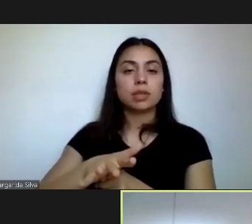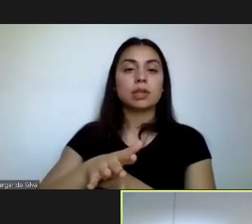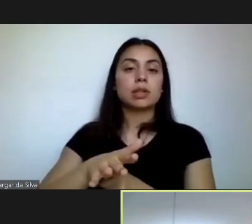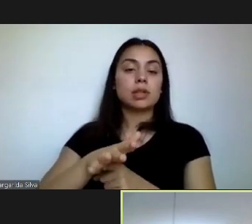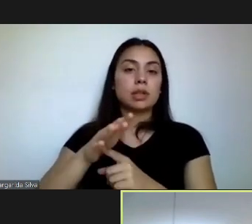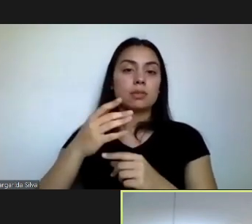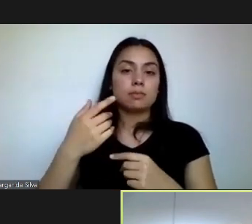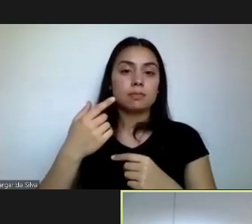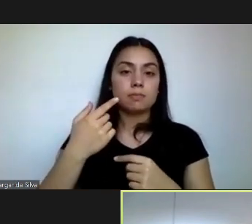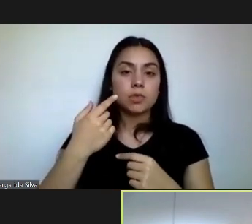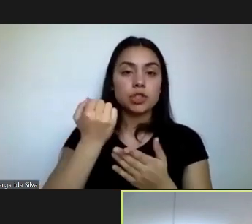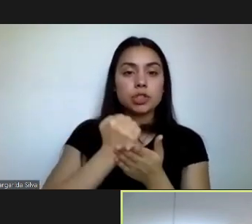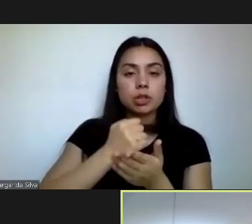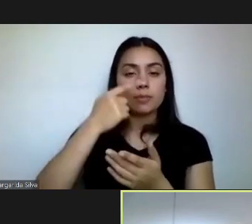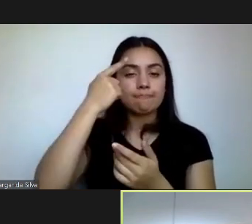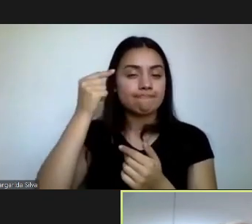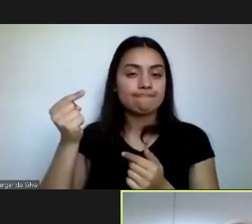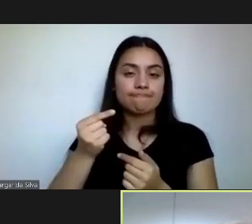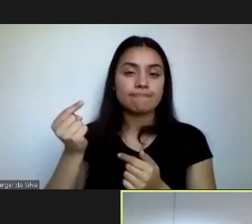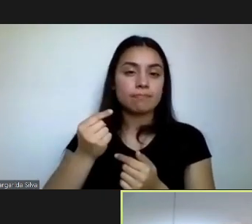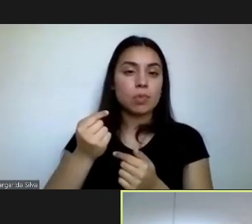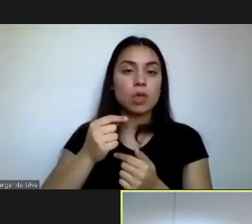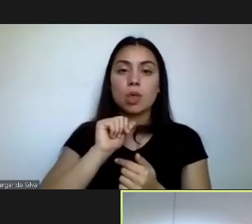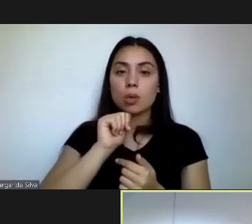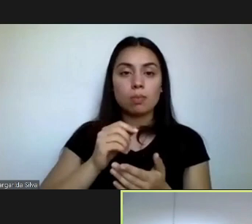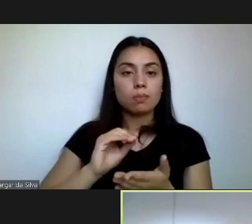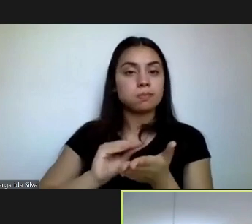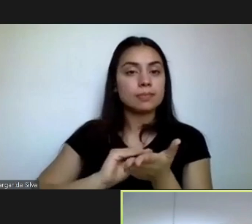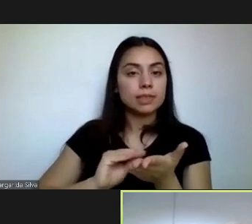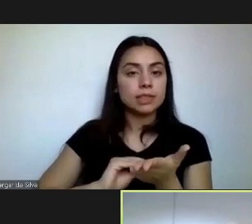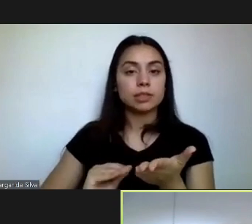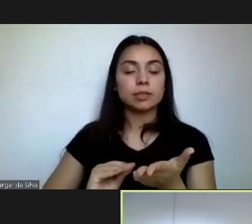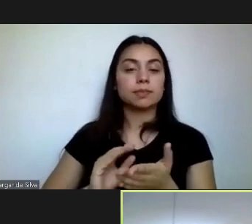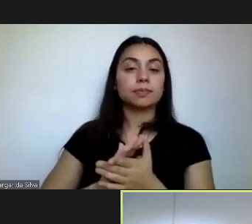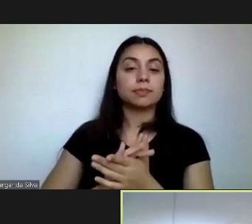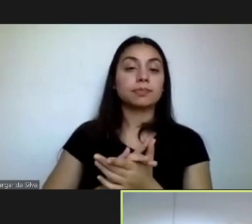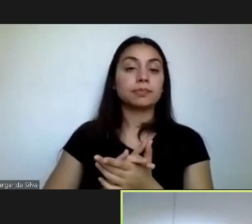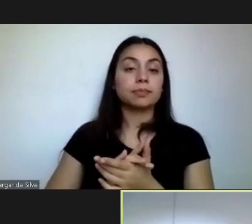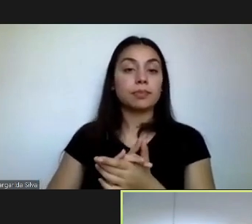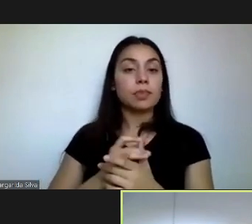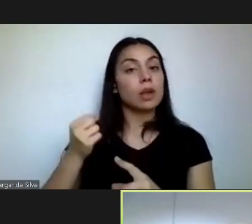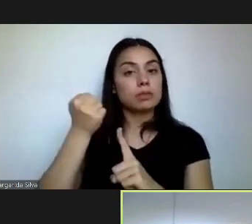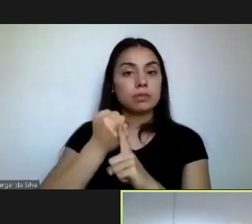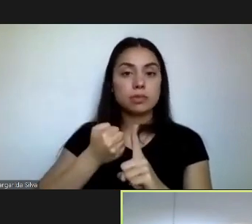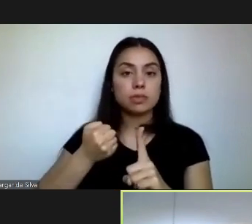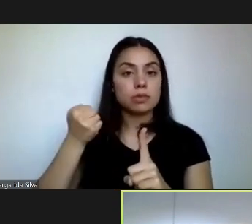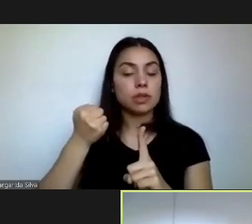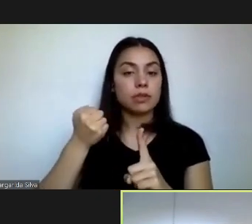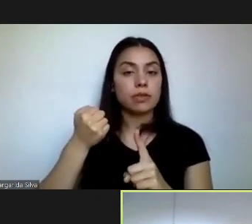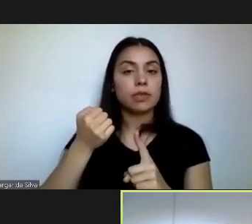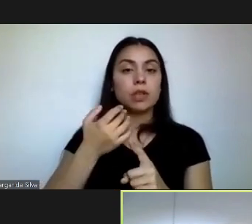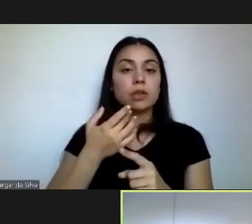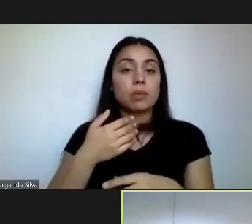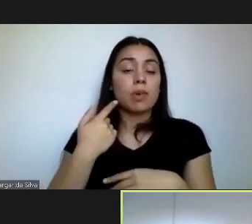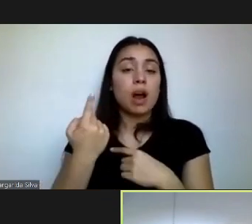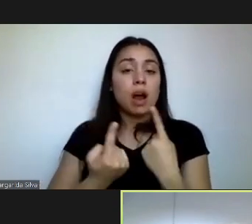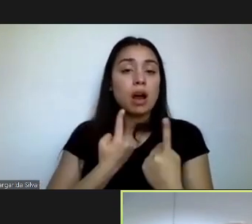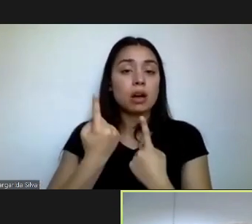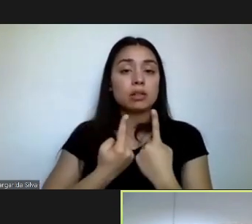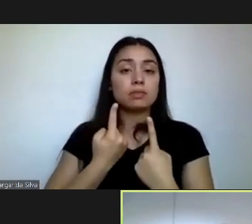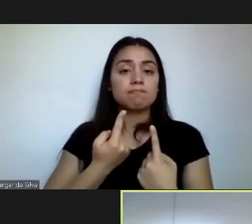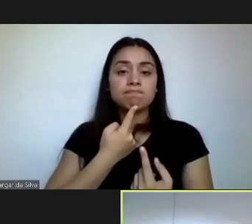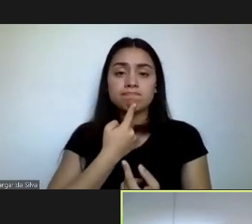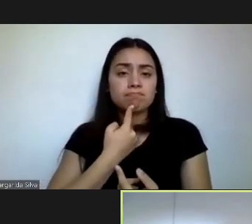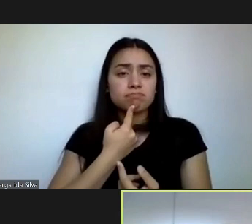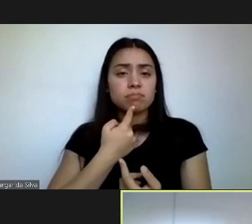interessante e que me desafia, porque eu leio sempre o que escreve, e que nos desafia, não nos apercebemos às vezes, e